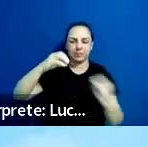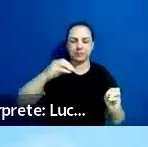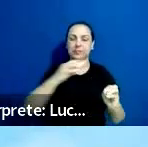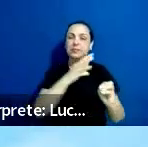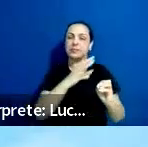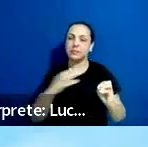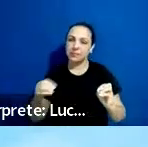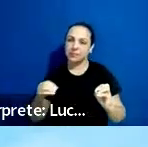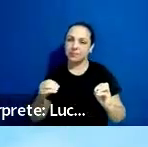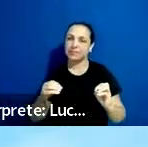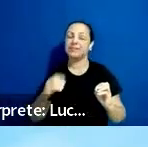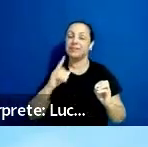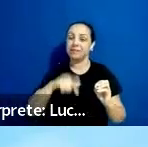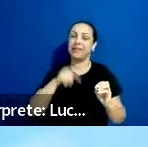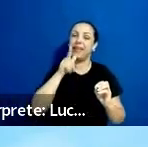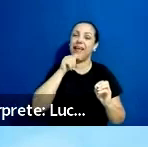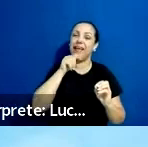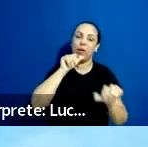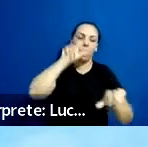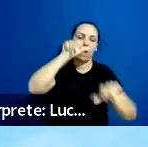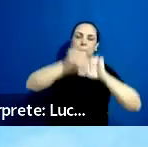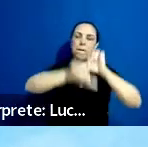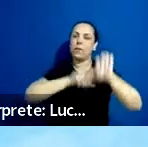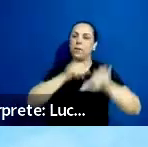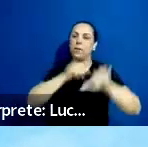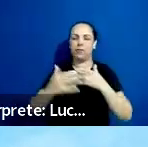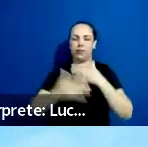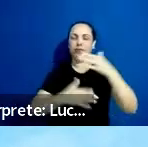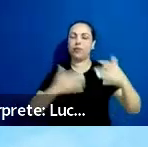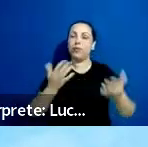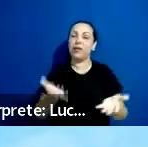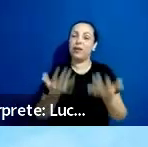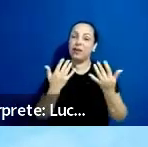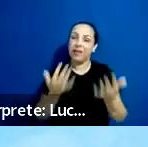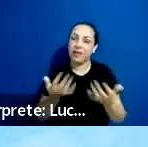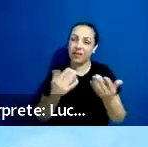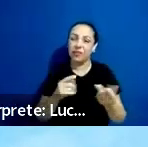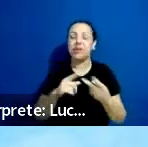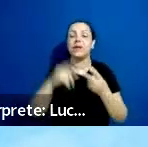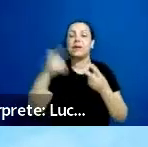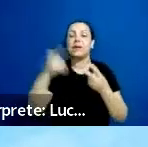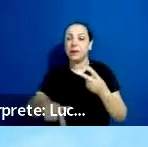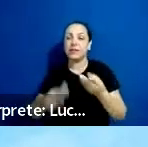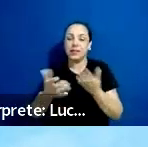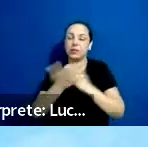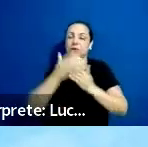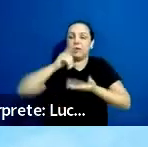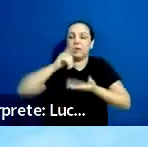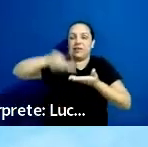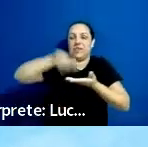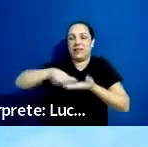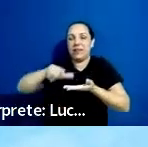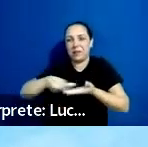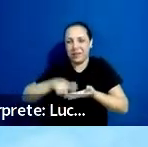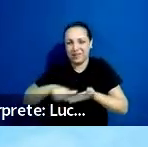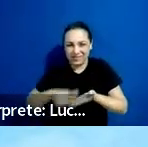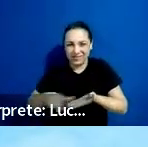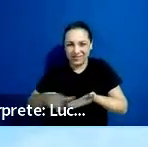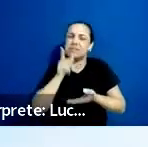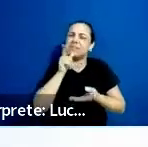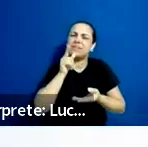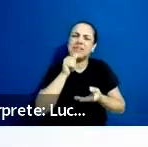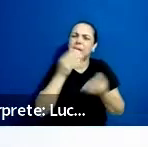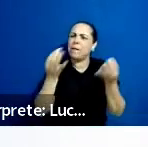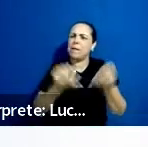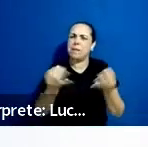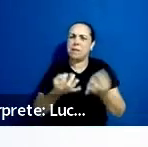com poder alcalinizante e que também vai combater o estresse oxidativo. O nosso